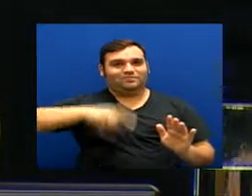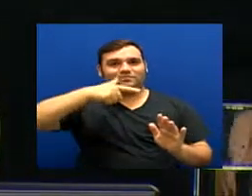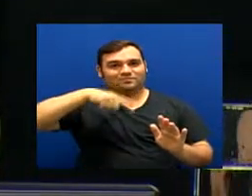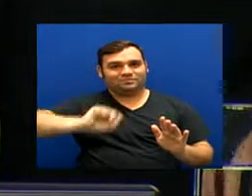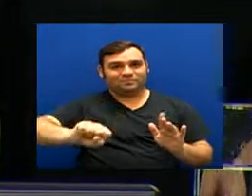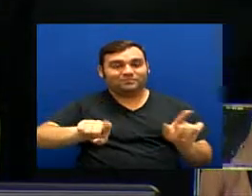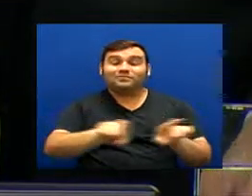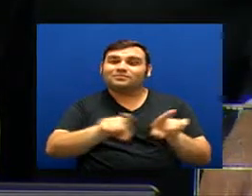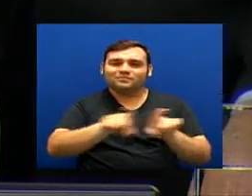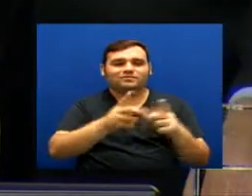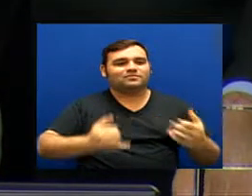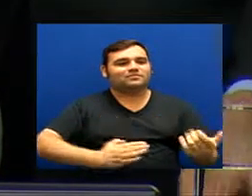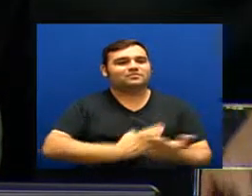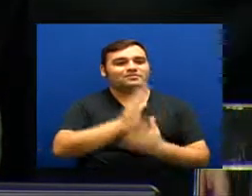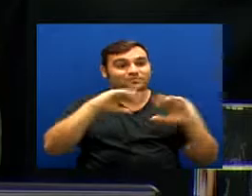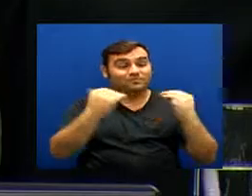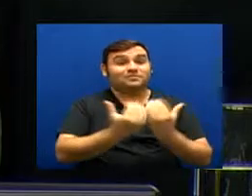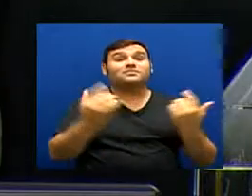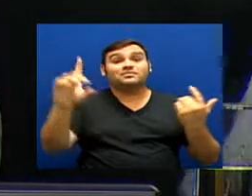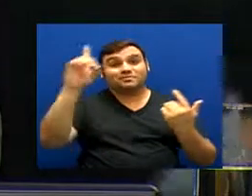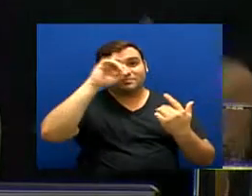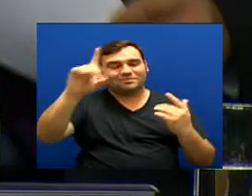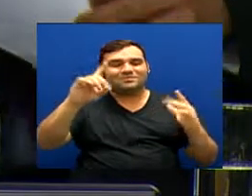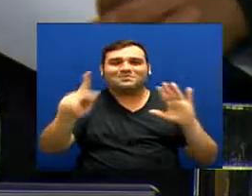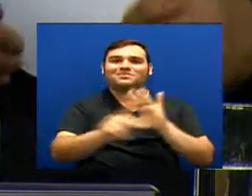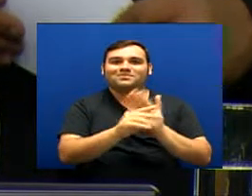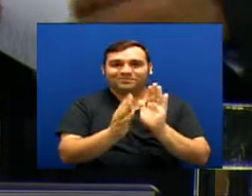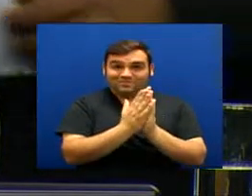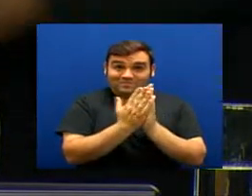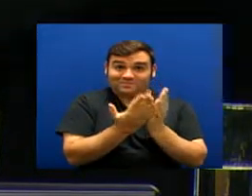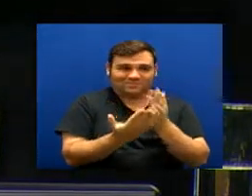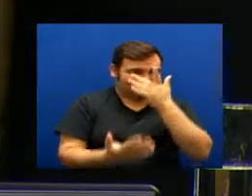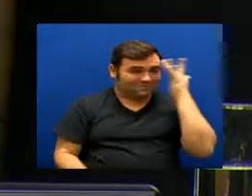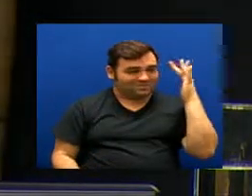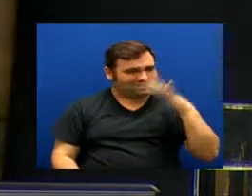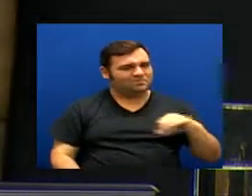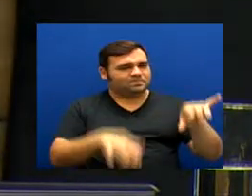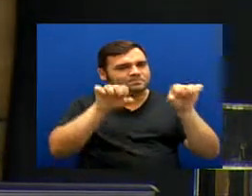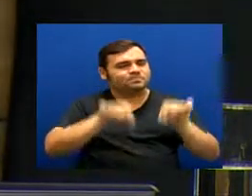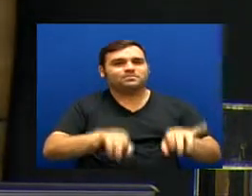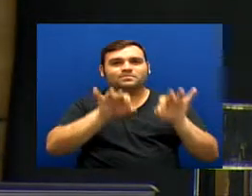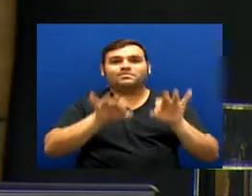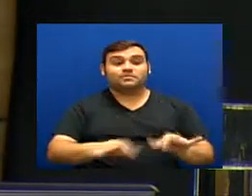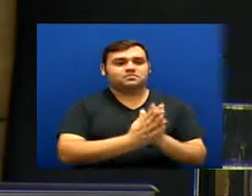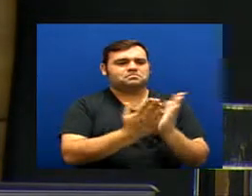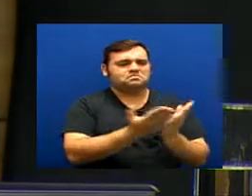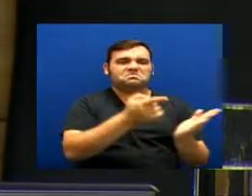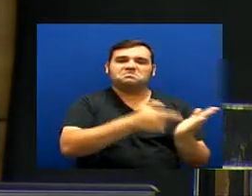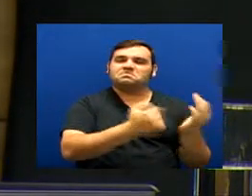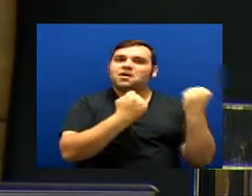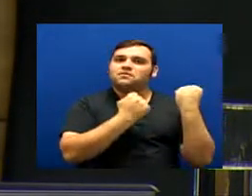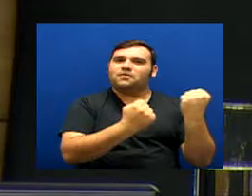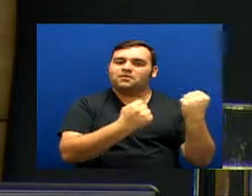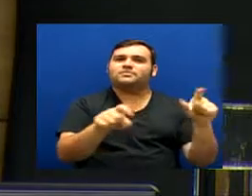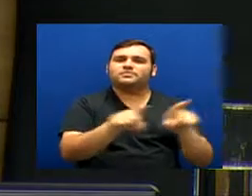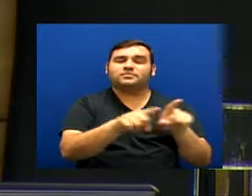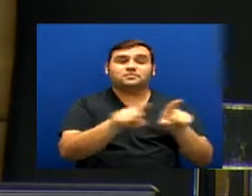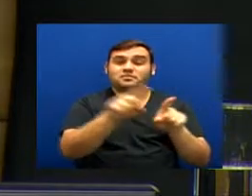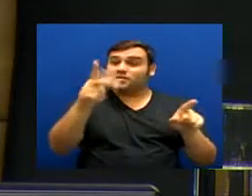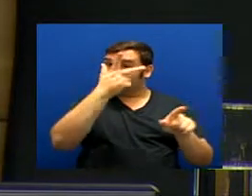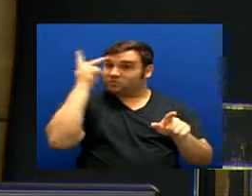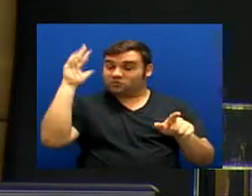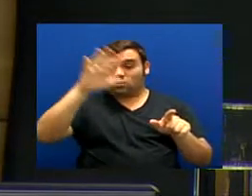em mais de 1000 línguas, totalizando um acervo de mais de 17 mil livros. Hoje, o Dia da Bíblia integra o calendário